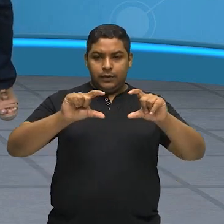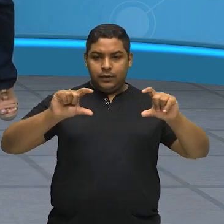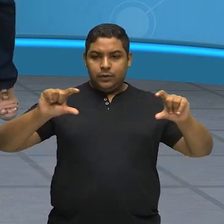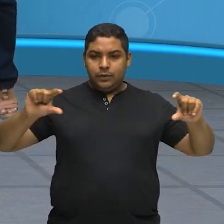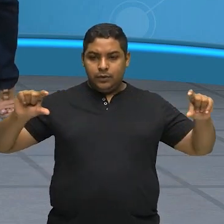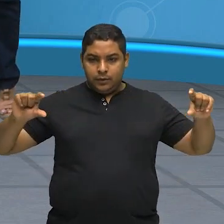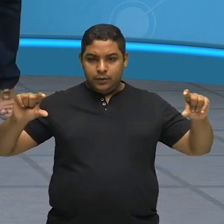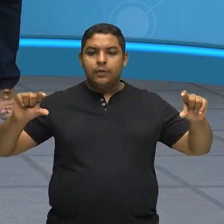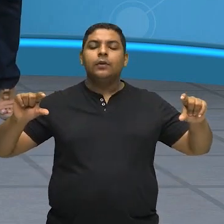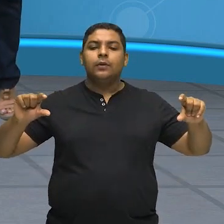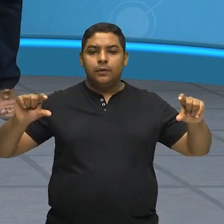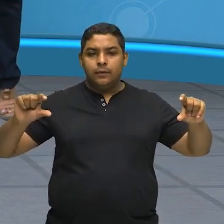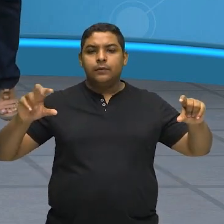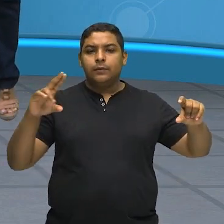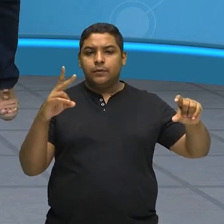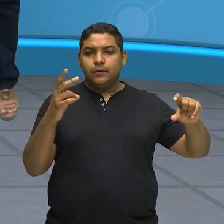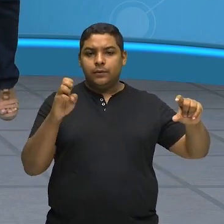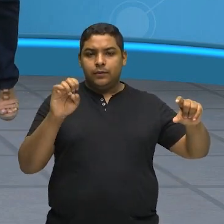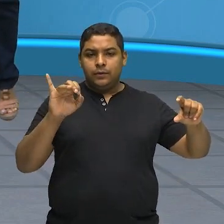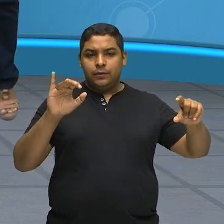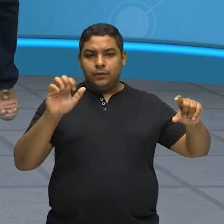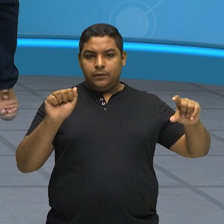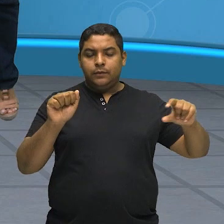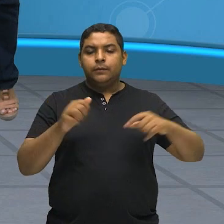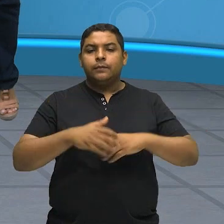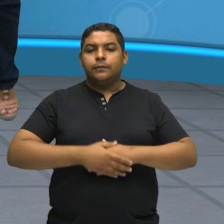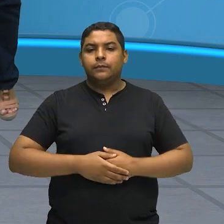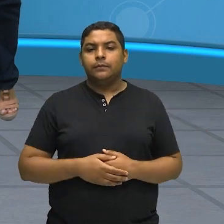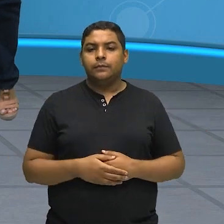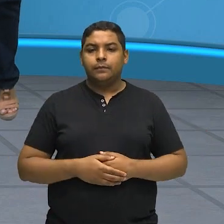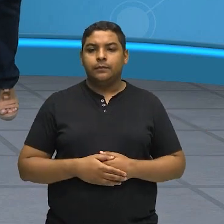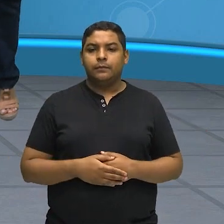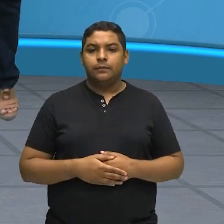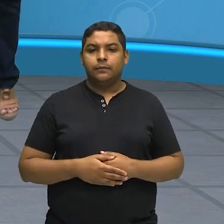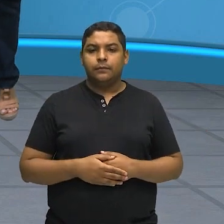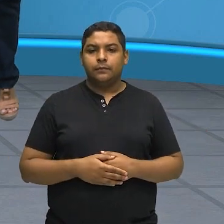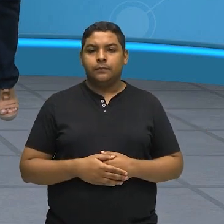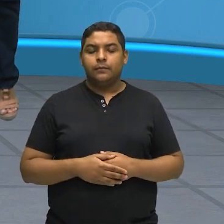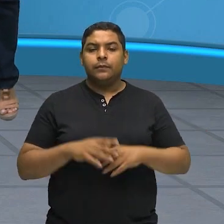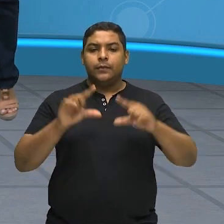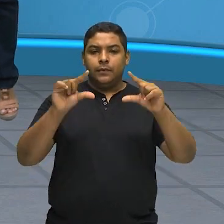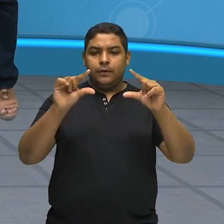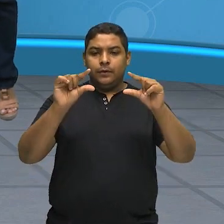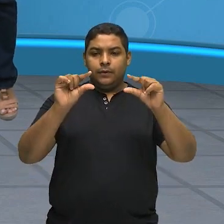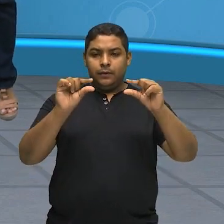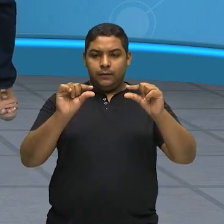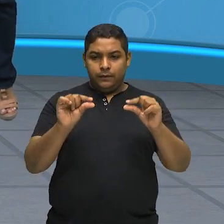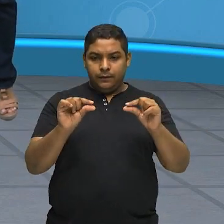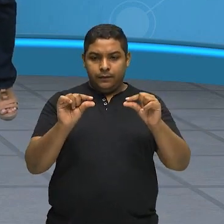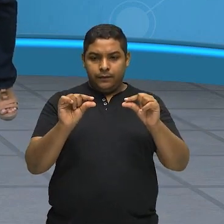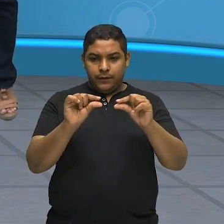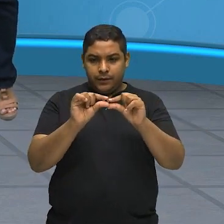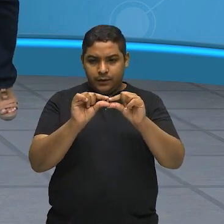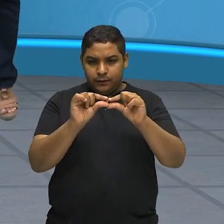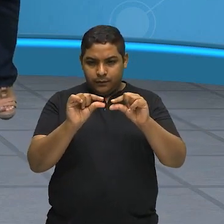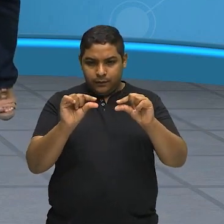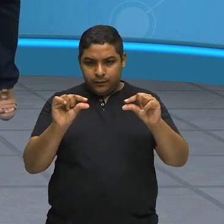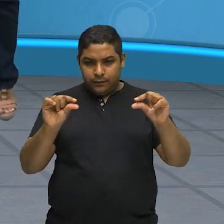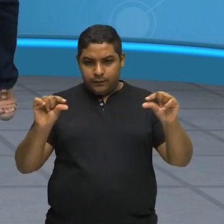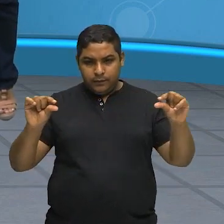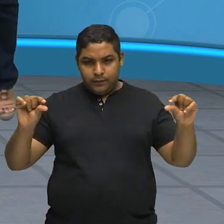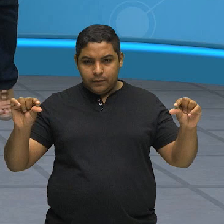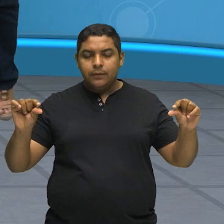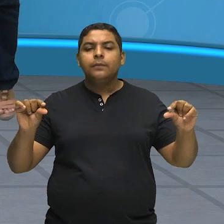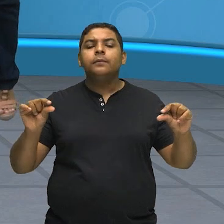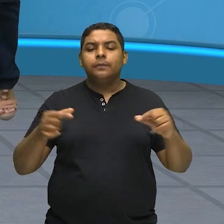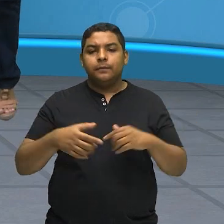cheia, certo? Nós temos uma outra definição, a linha fina, como vocês